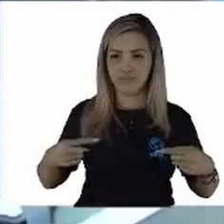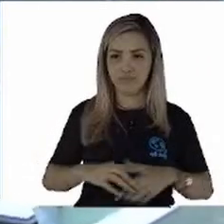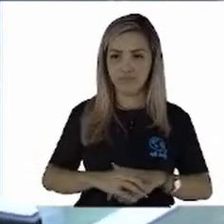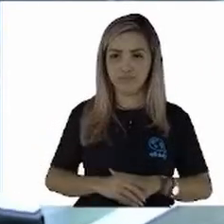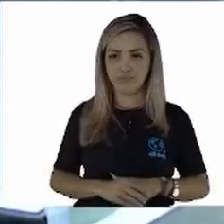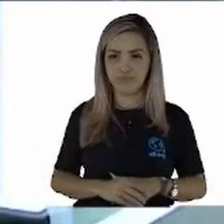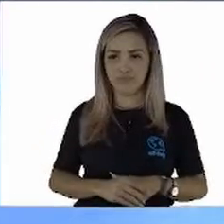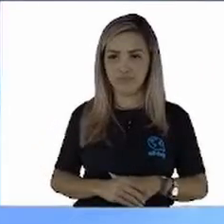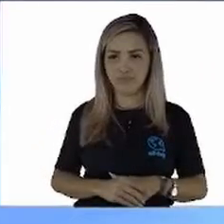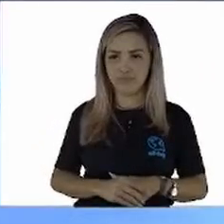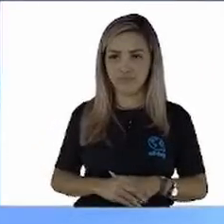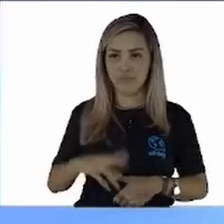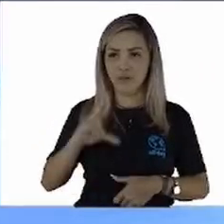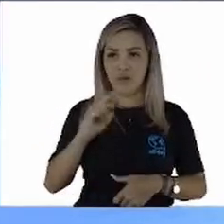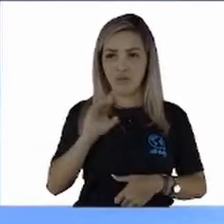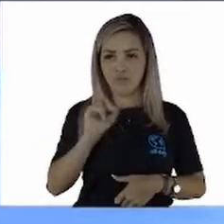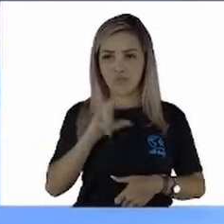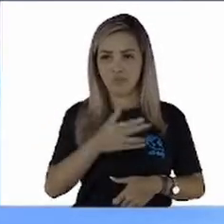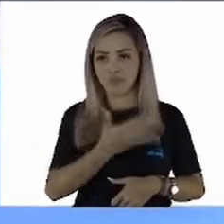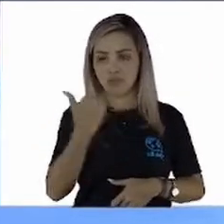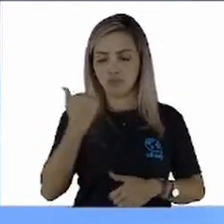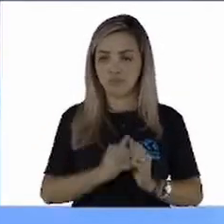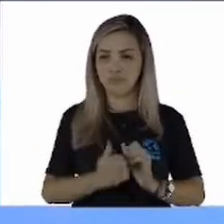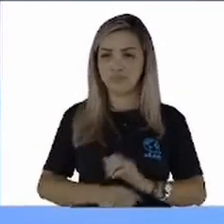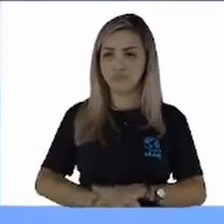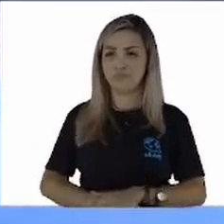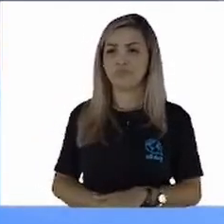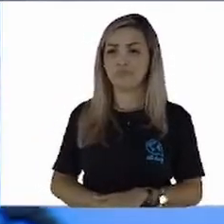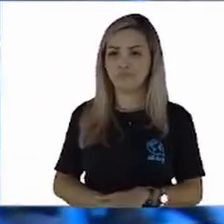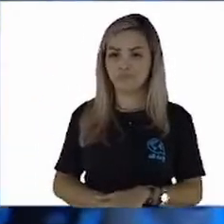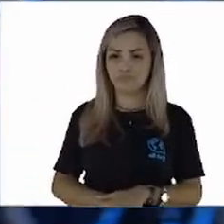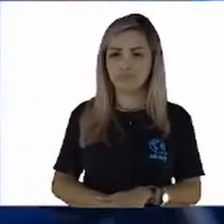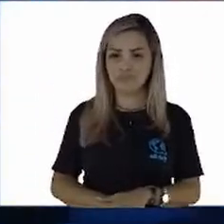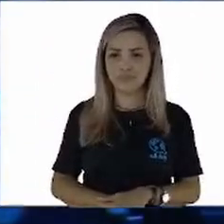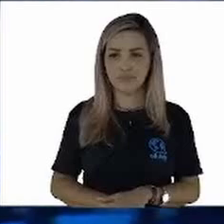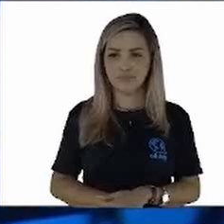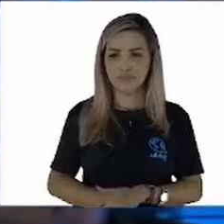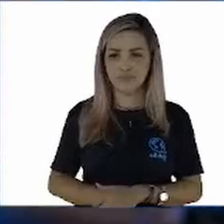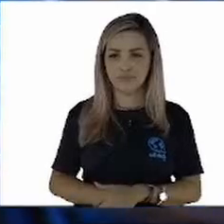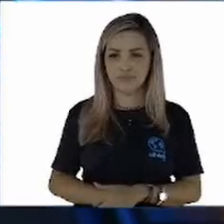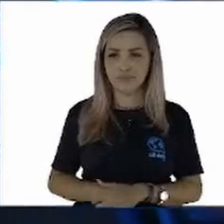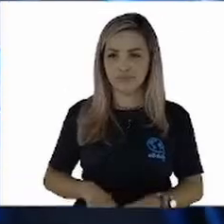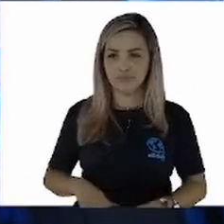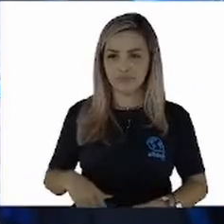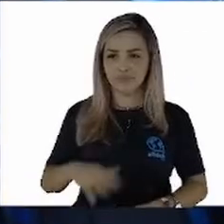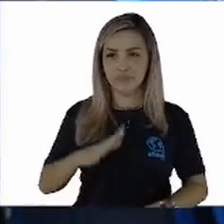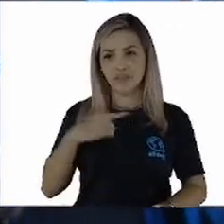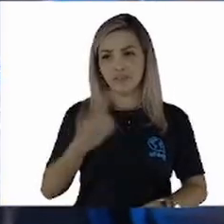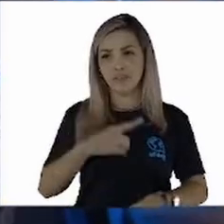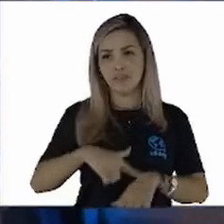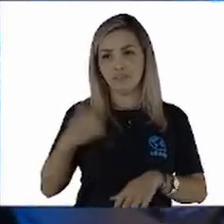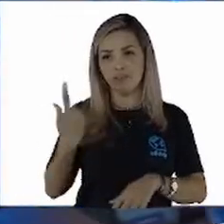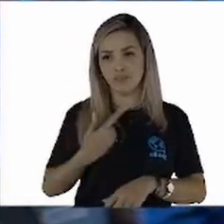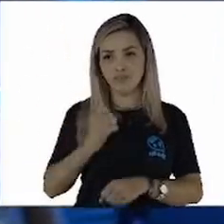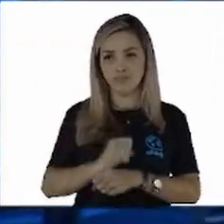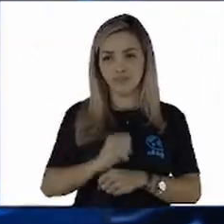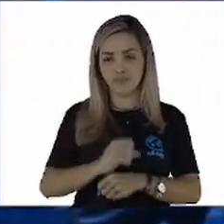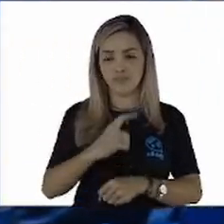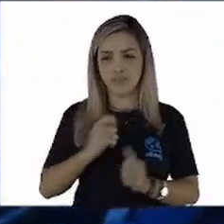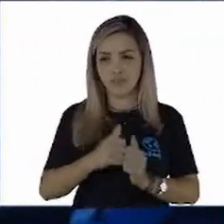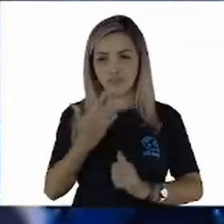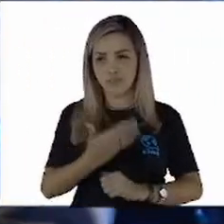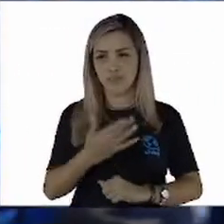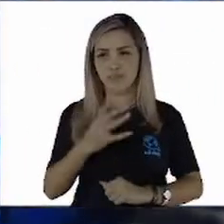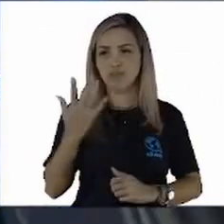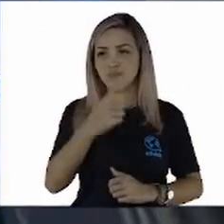Robson, por favor, traga aqui, Robson. Venha no seu tempo, a gente te aguarda, Robson. A gente tá por você.